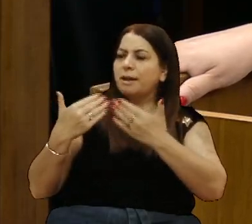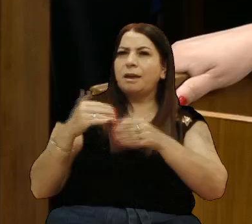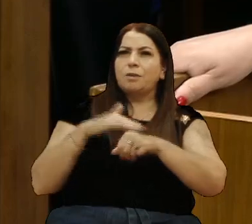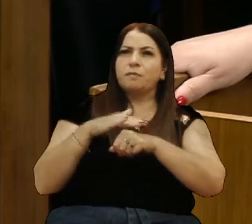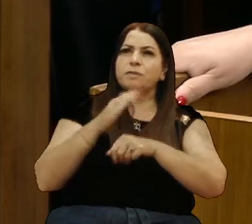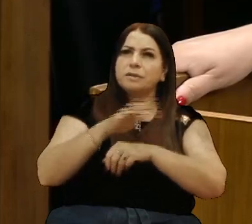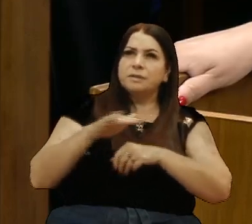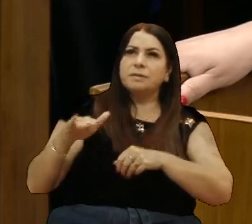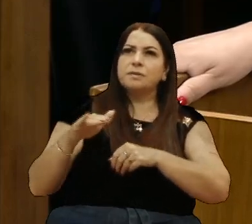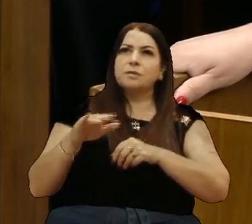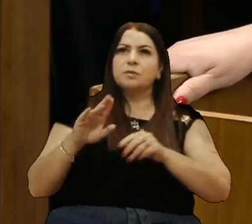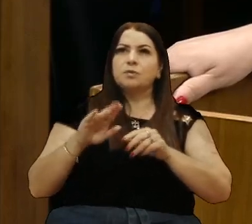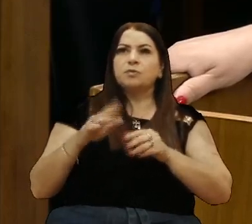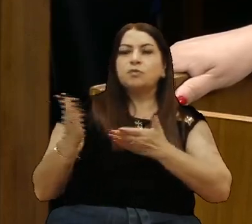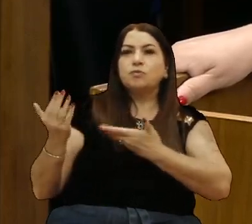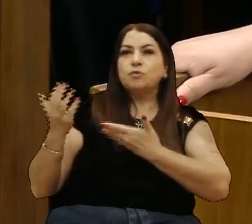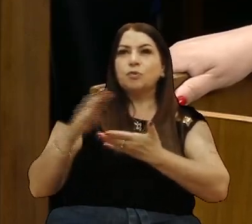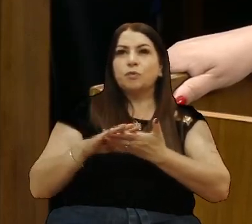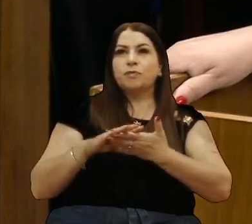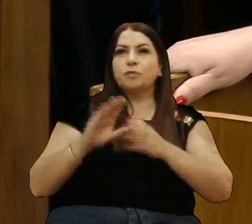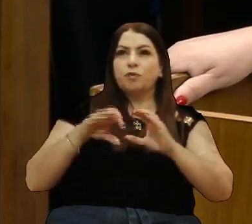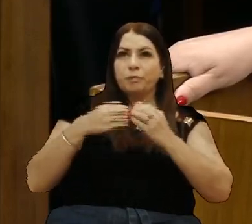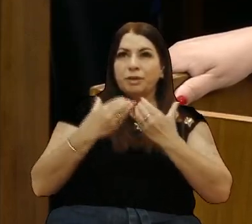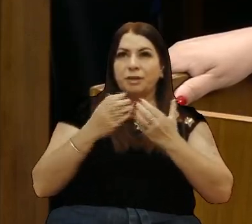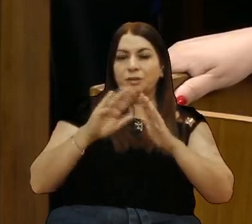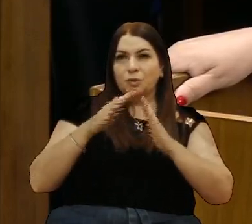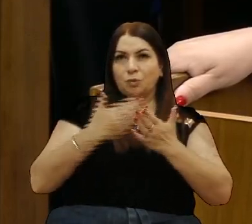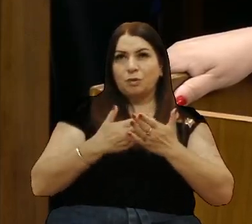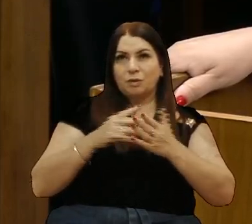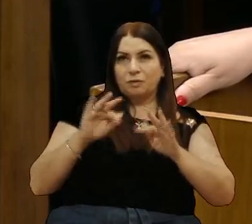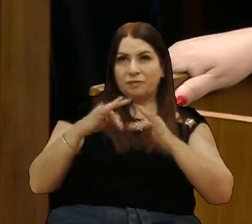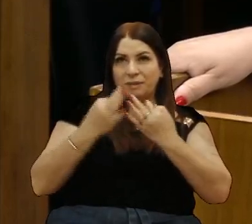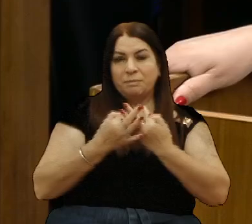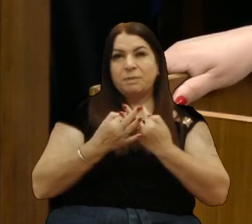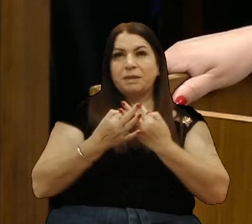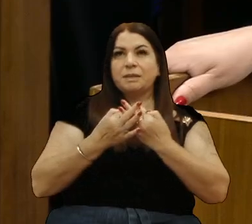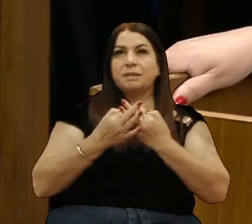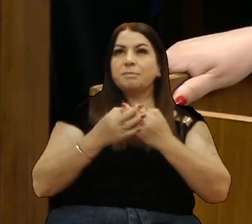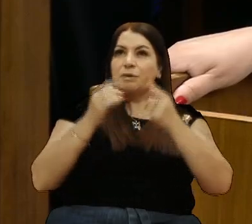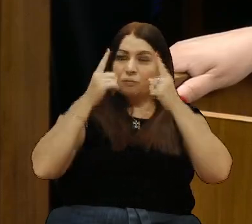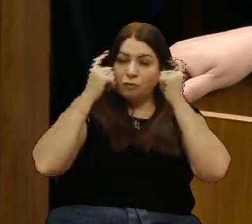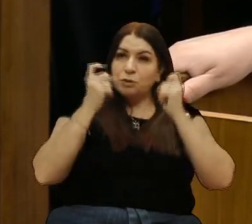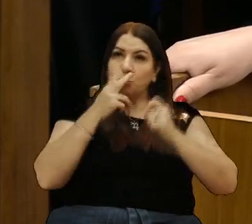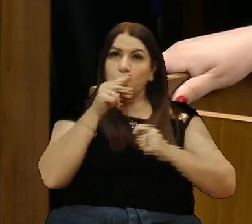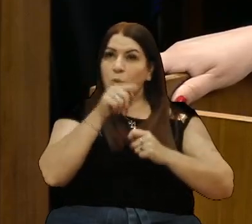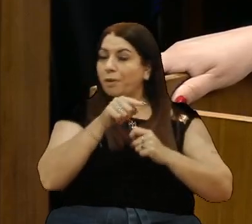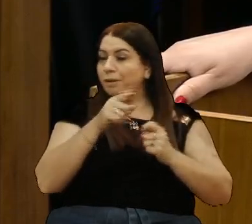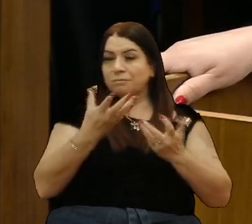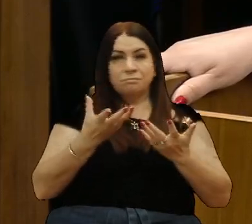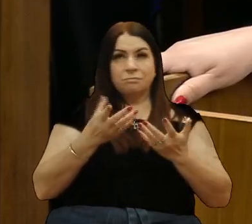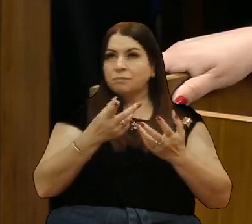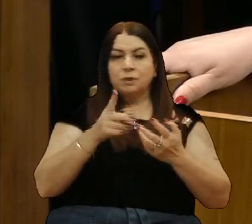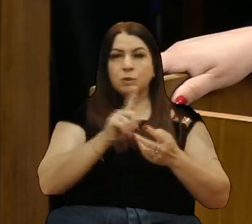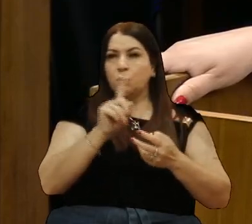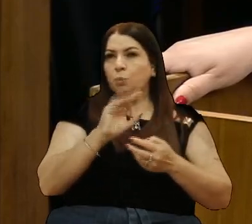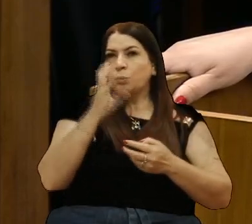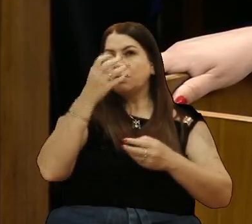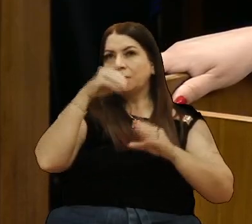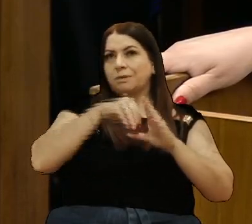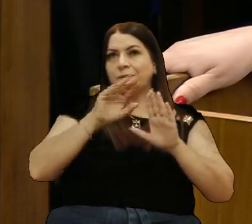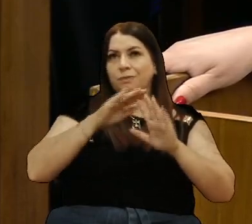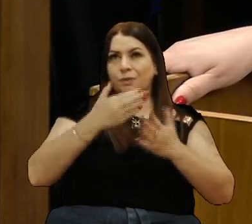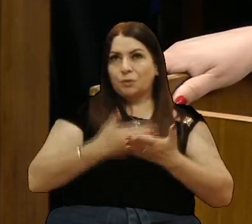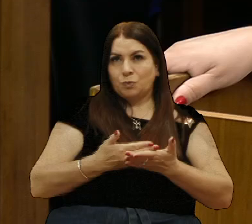nossas crianças, com os nossos jovens, com a comunidade escolar, com as famílias, para que violências como essa, né, não aconteçam dentro